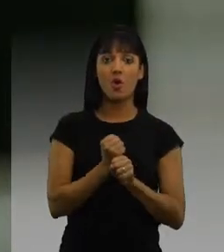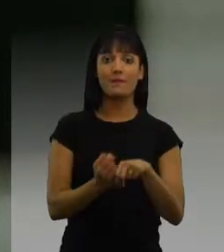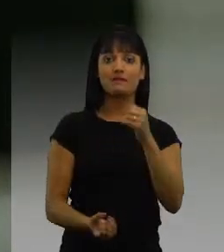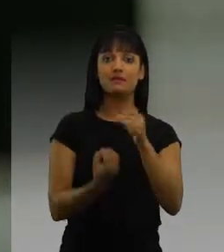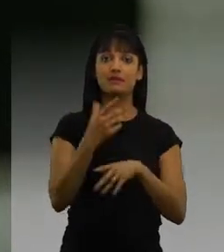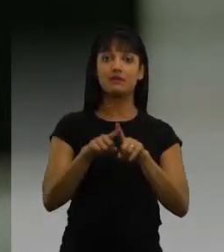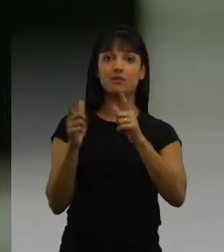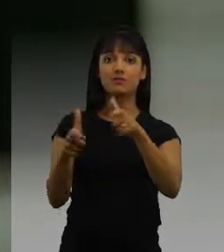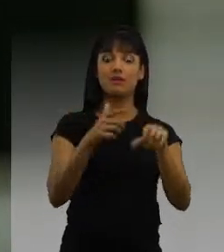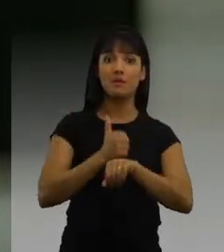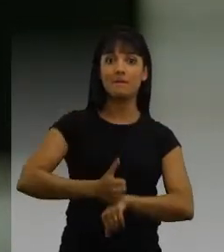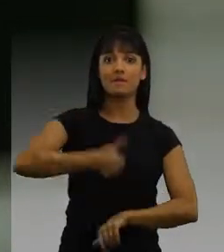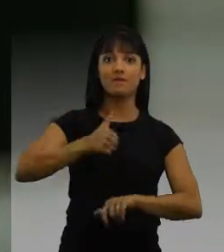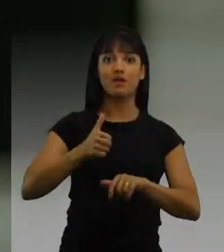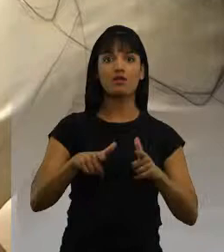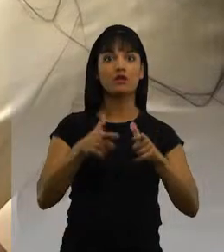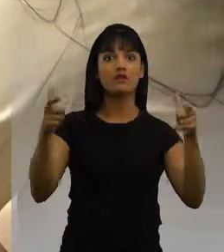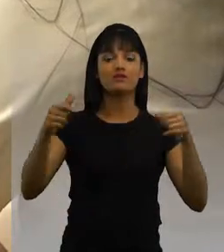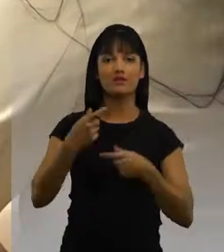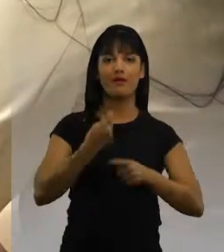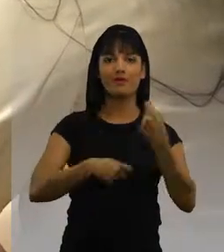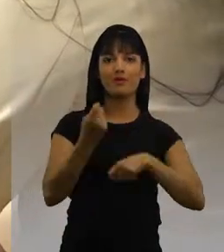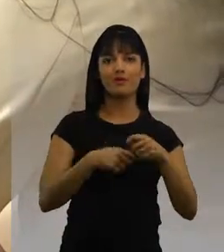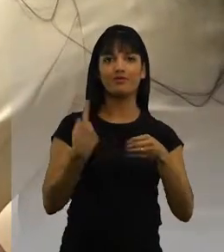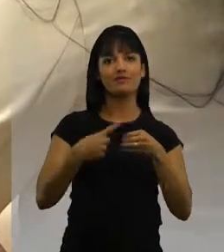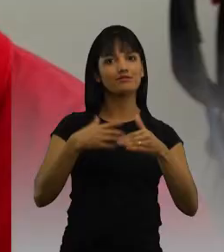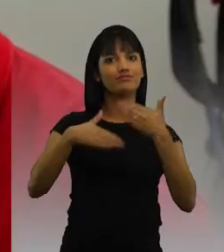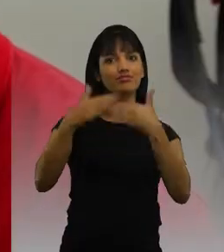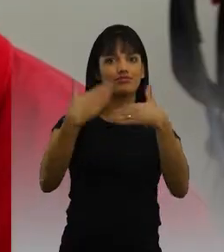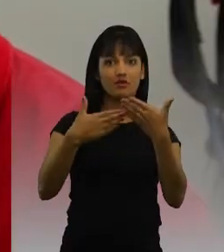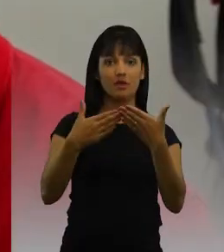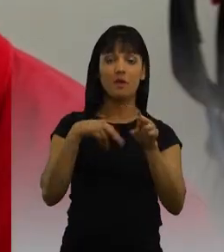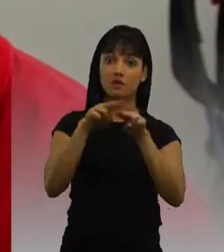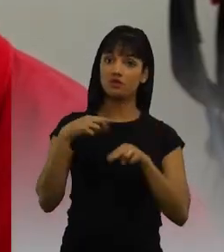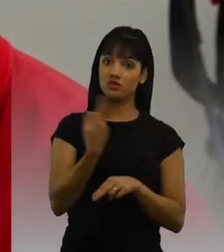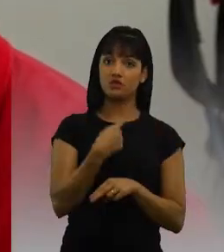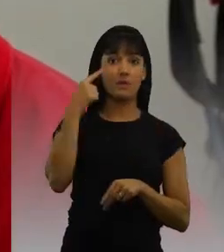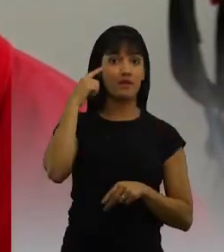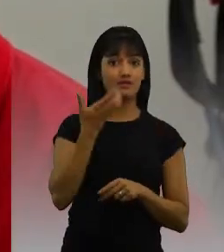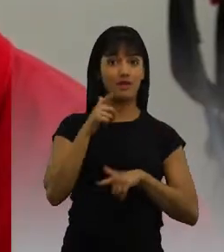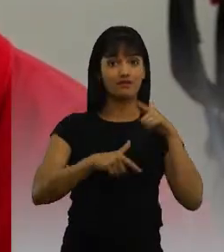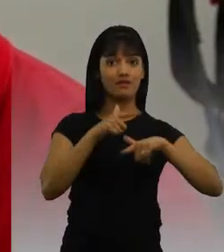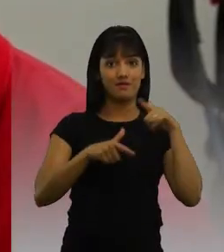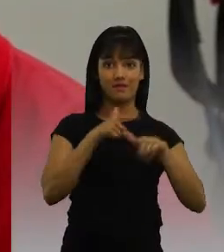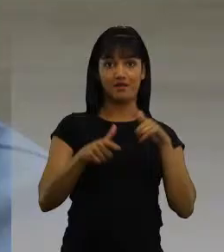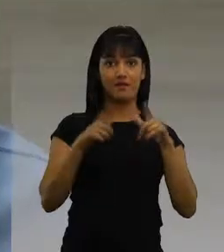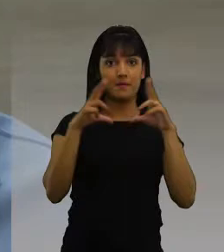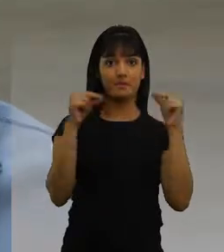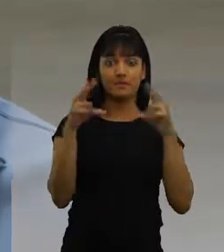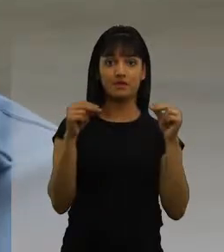infraestrutura melhor nas áreas de expansão econômica e, com isso, a cidade vai se desenvolvendo. Portanto, é assim que a gente pensa Brasília.